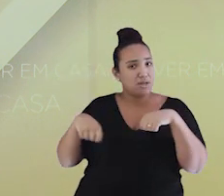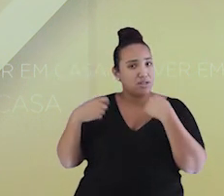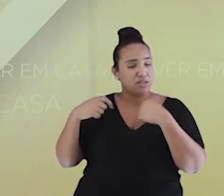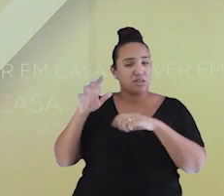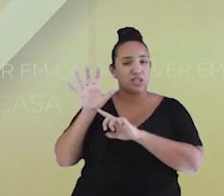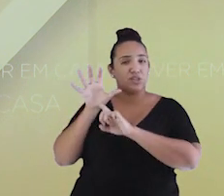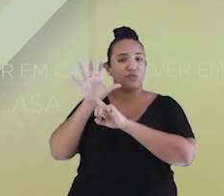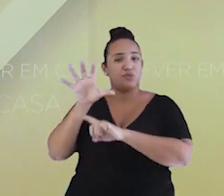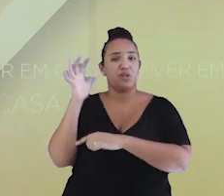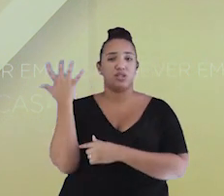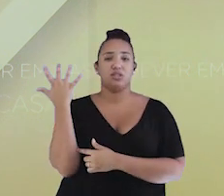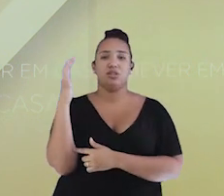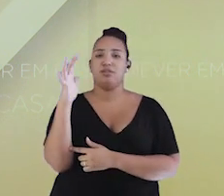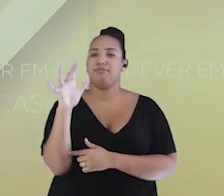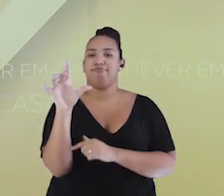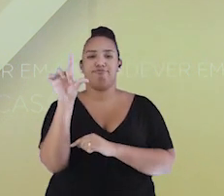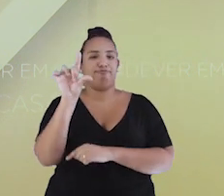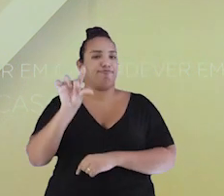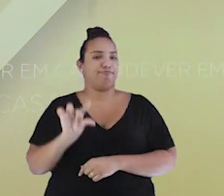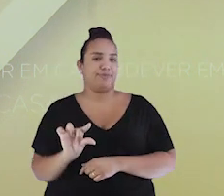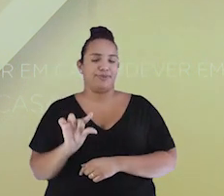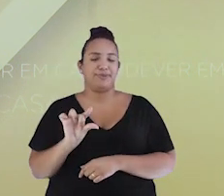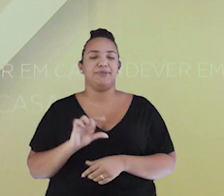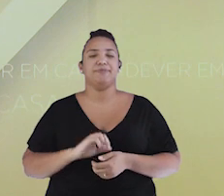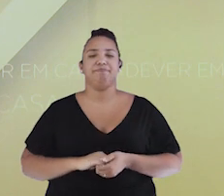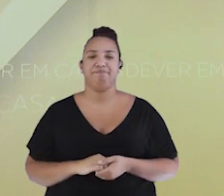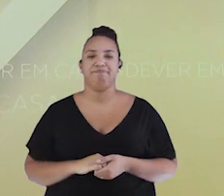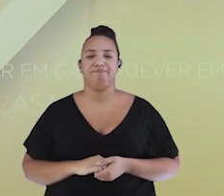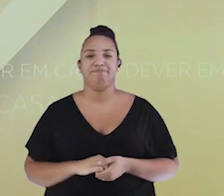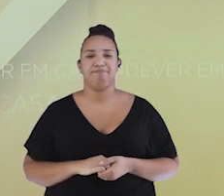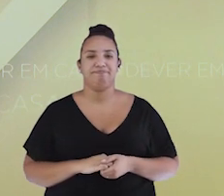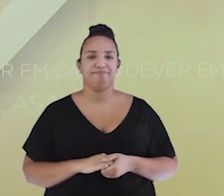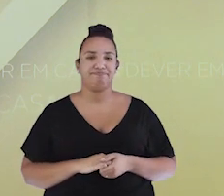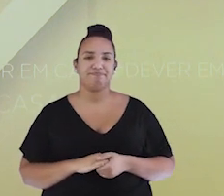o impacto no meio ambiente era mínimo.